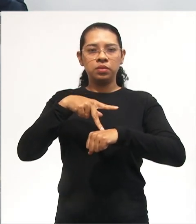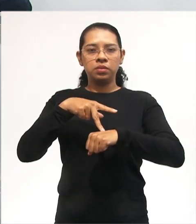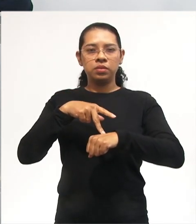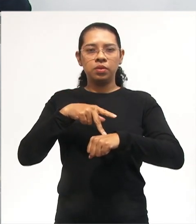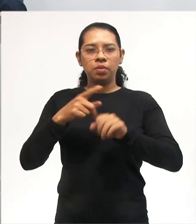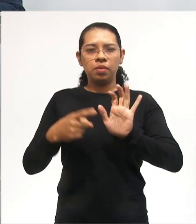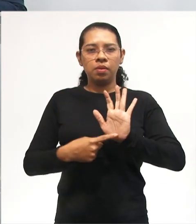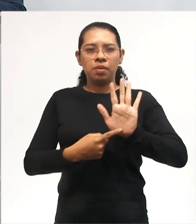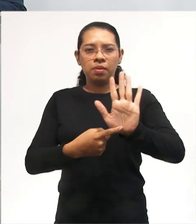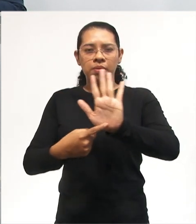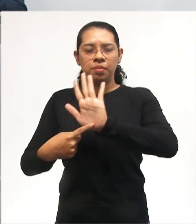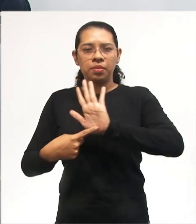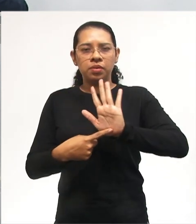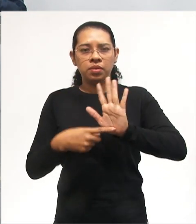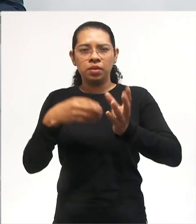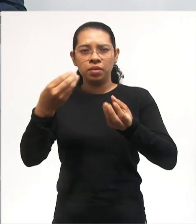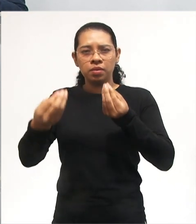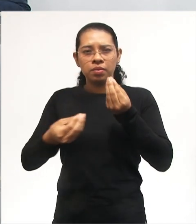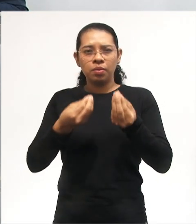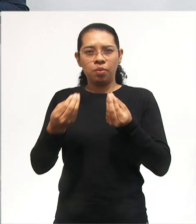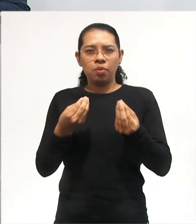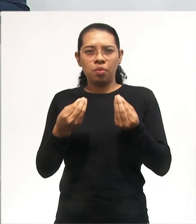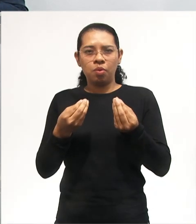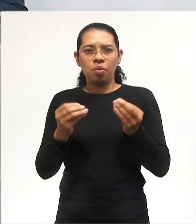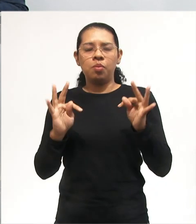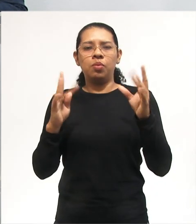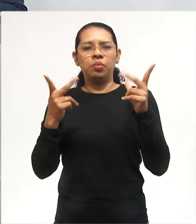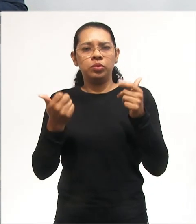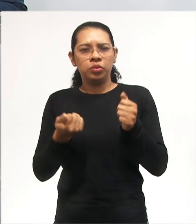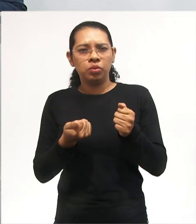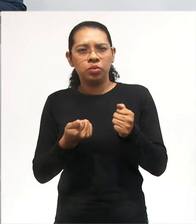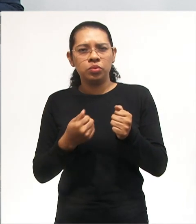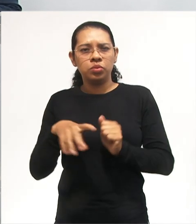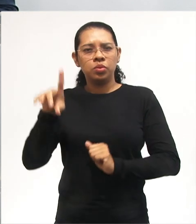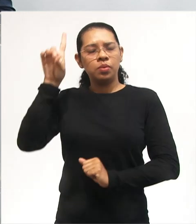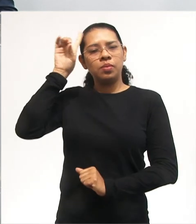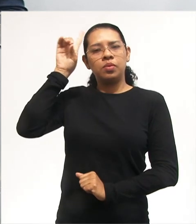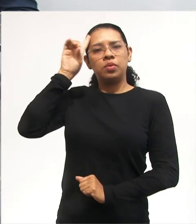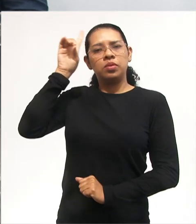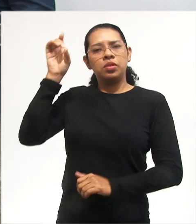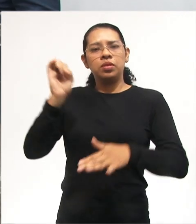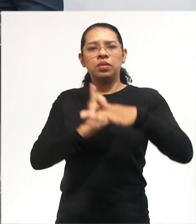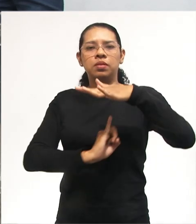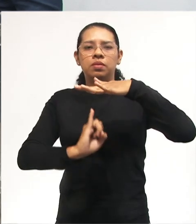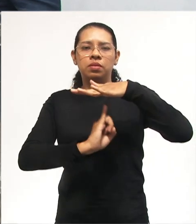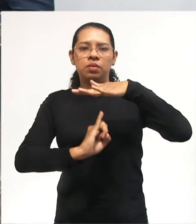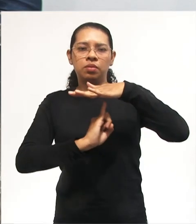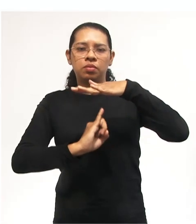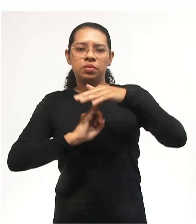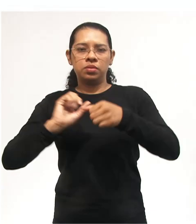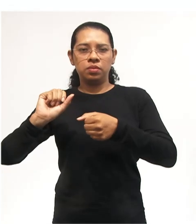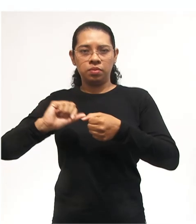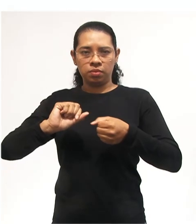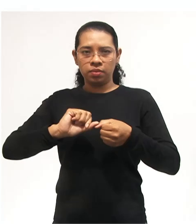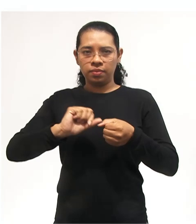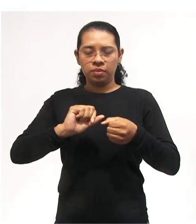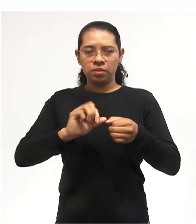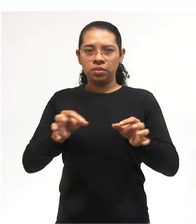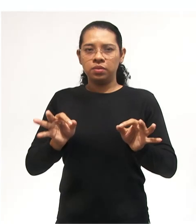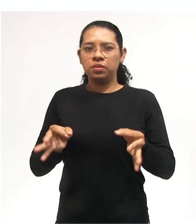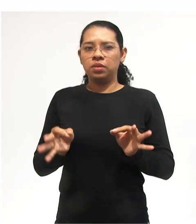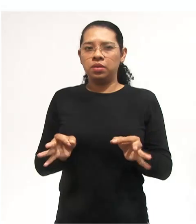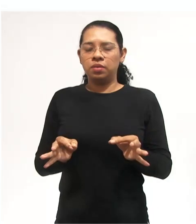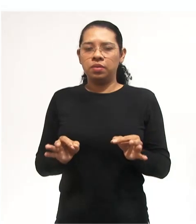sendo absorvidas e aplicadas no dia a dia das instituições, tá? Então, o